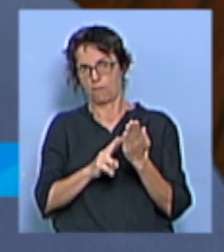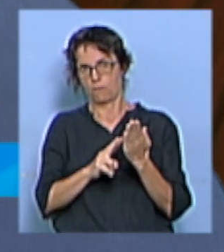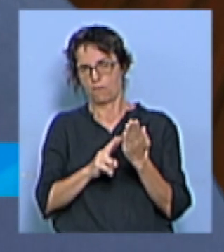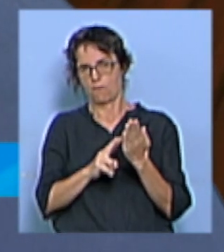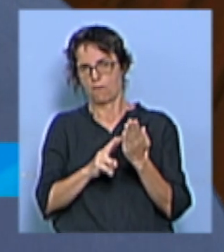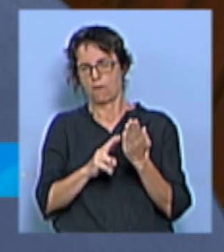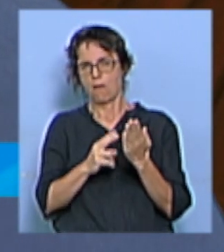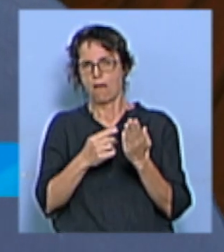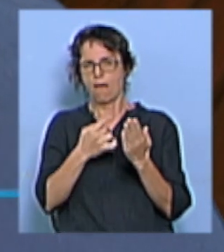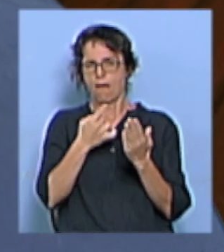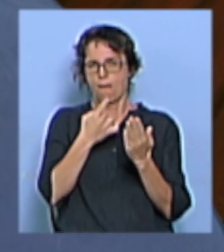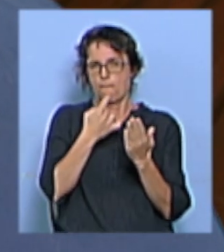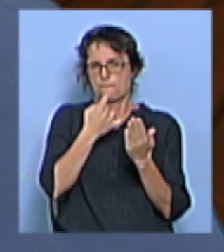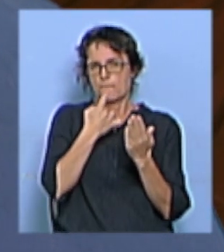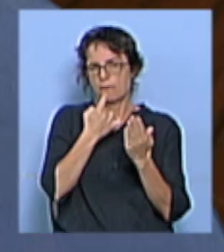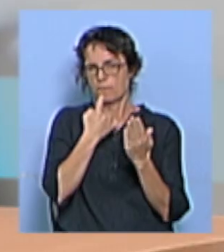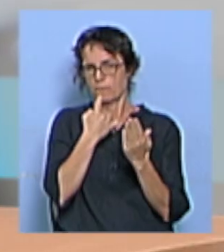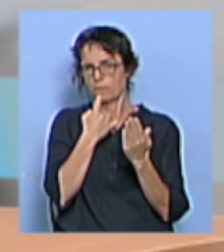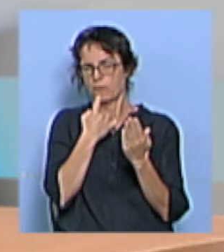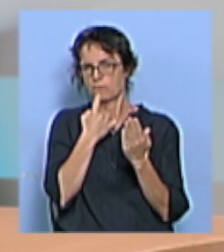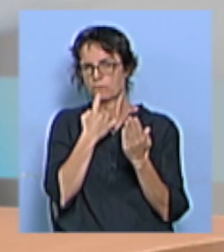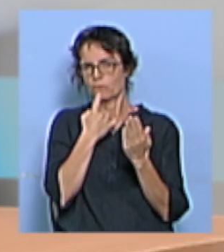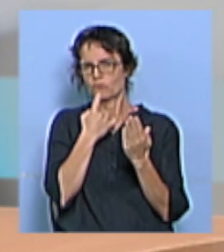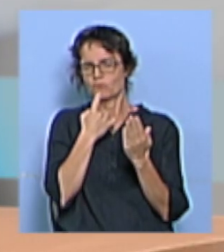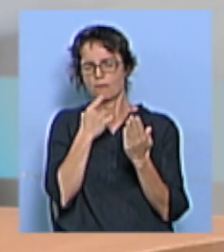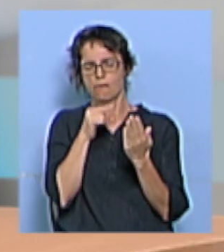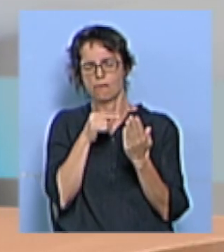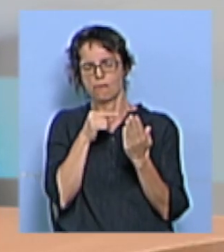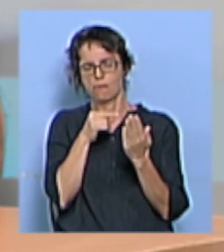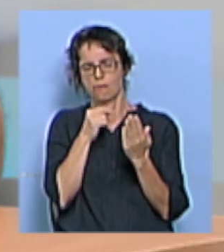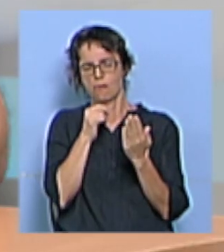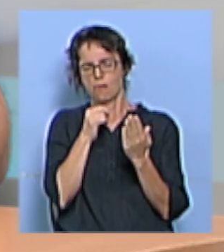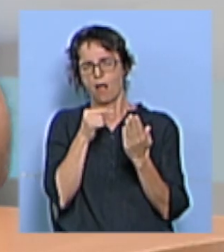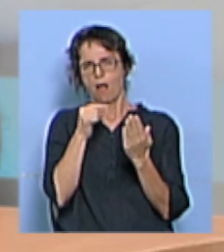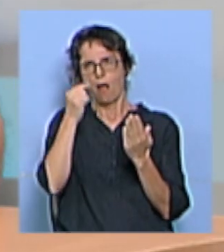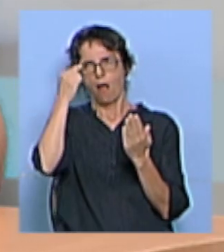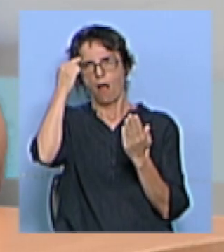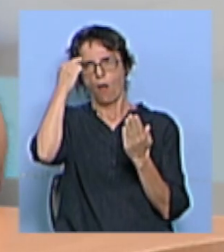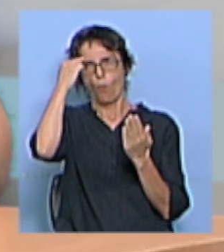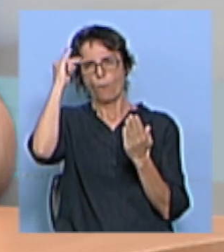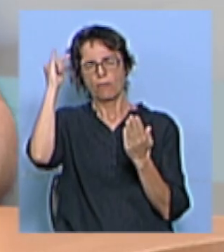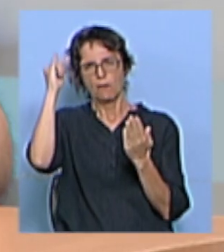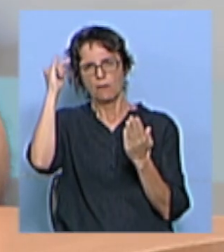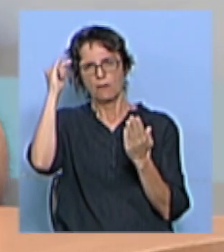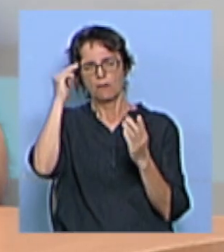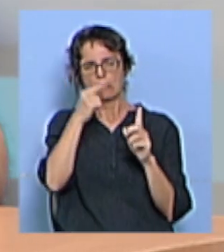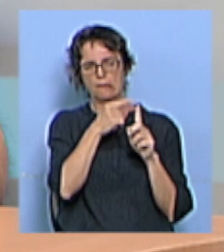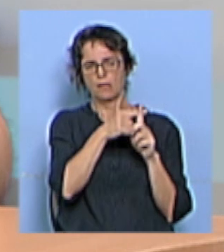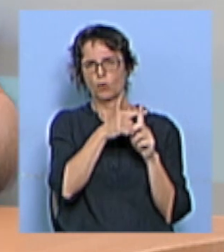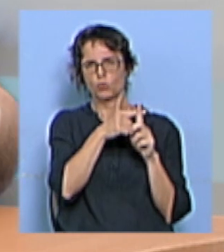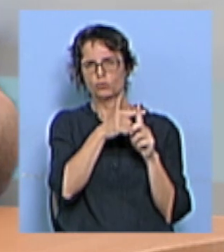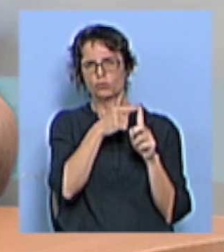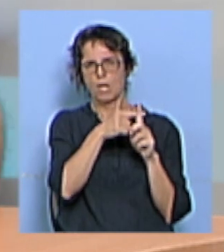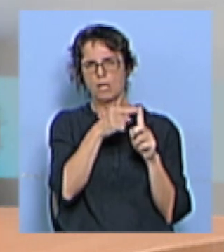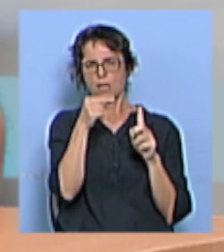introduzam nestes textos uma ideia de que, afinal, a cruz é uma coisa boa,